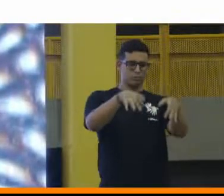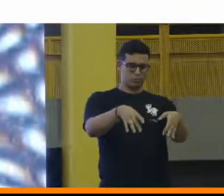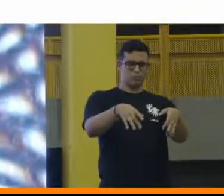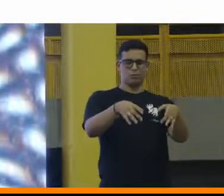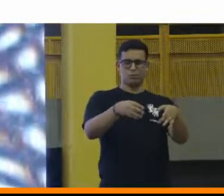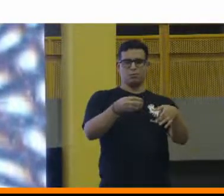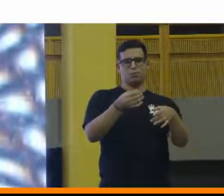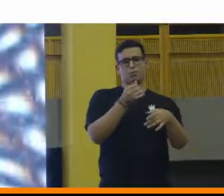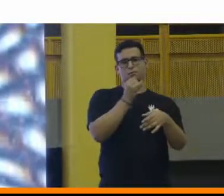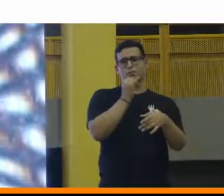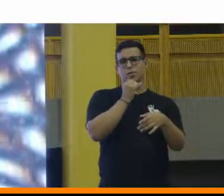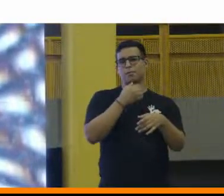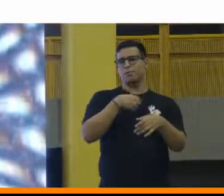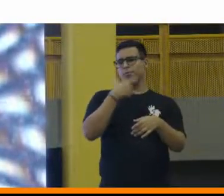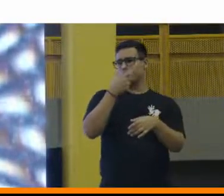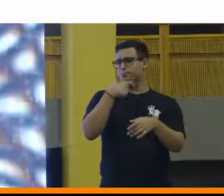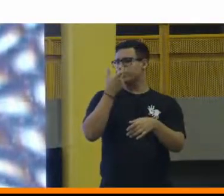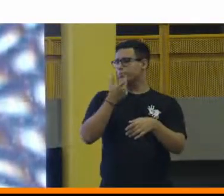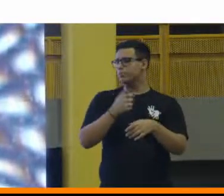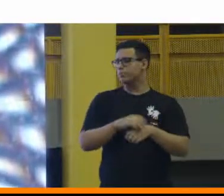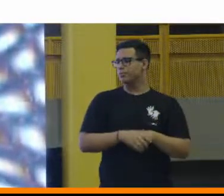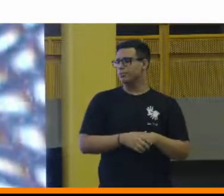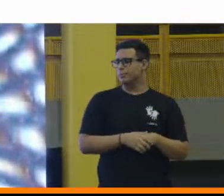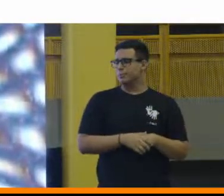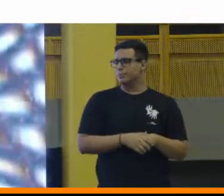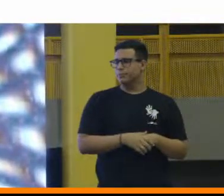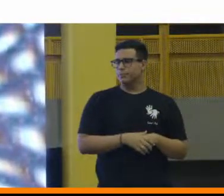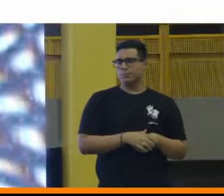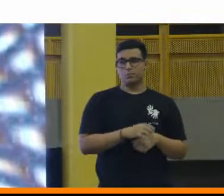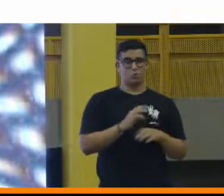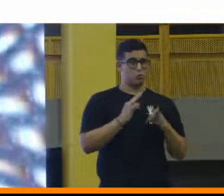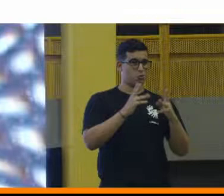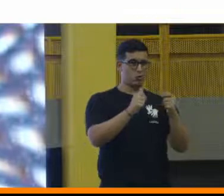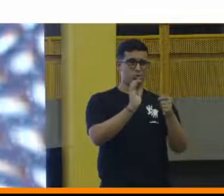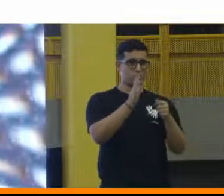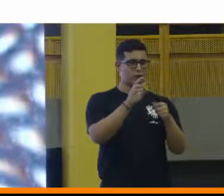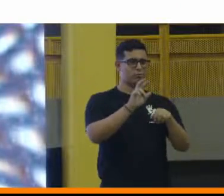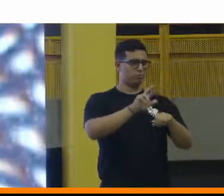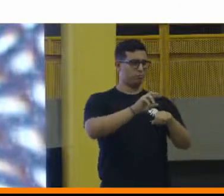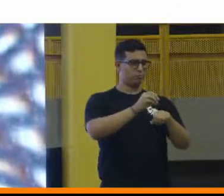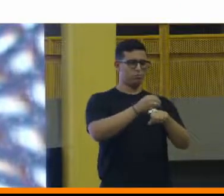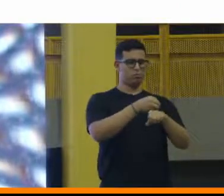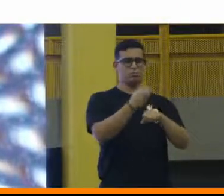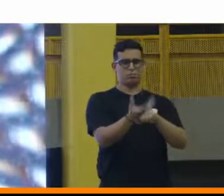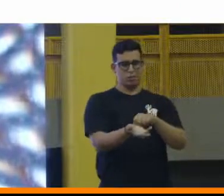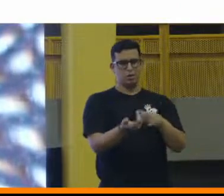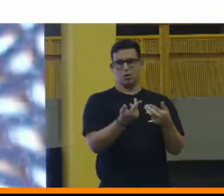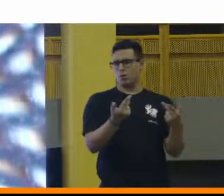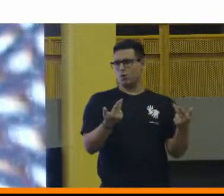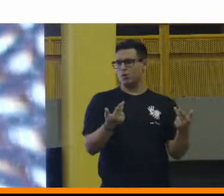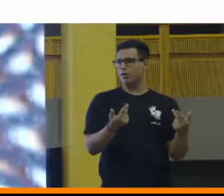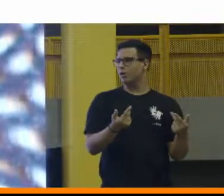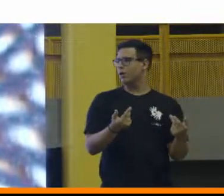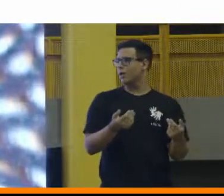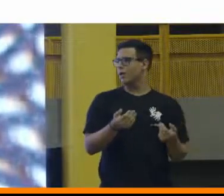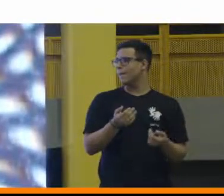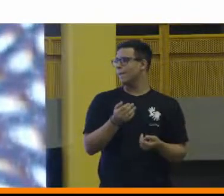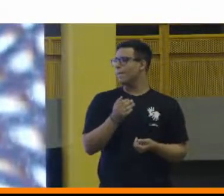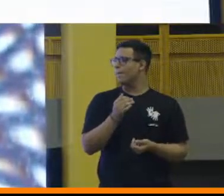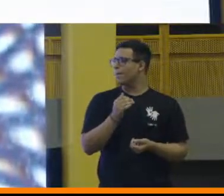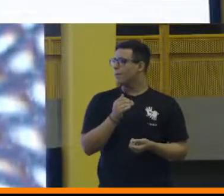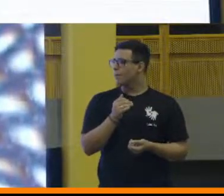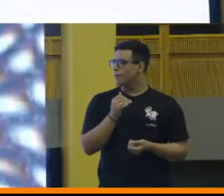coisa cair. Tenho certeza disso. Eu sempre trago alguma coisa. Deixa eu ver aqui se eu tenho alguma coisa no bolso para deixar